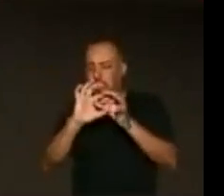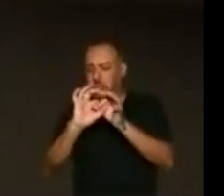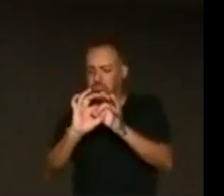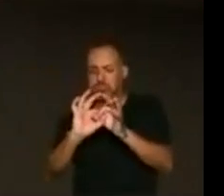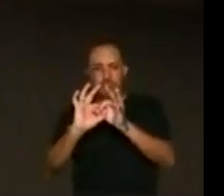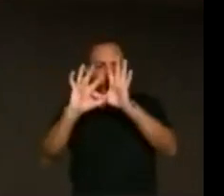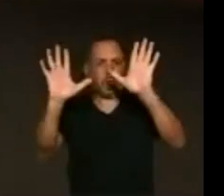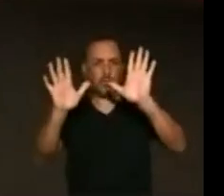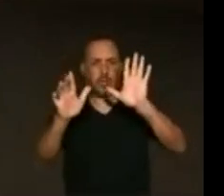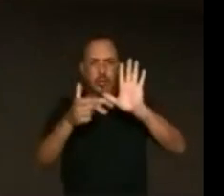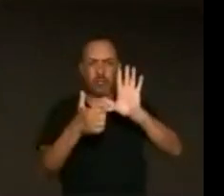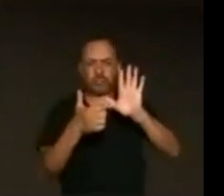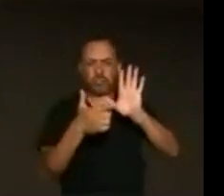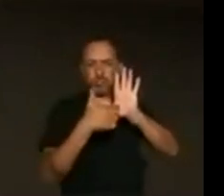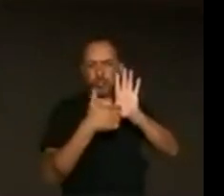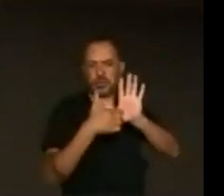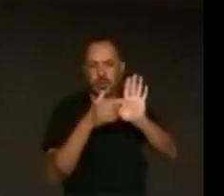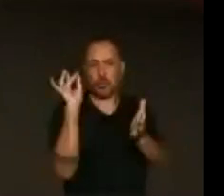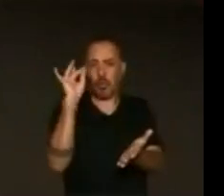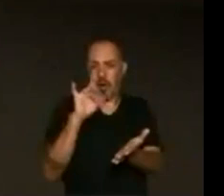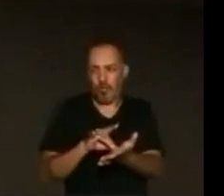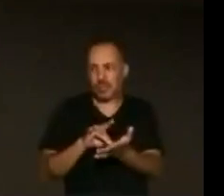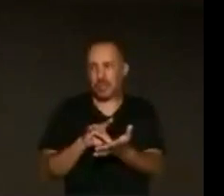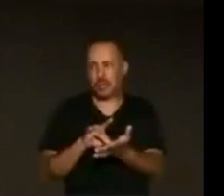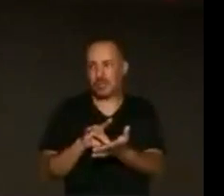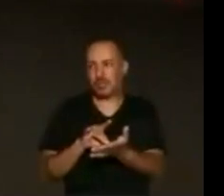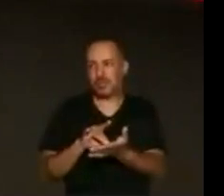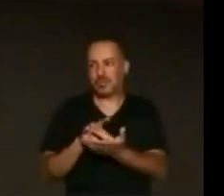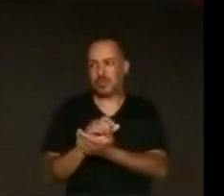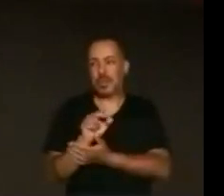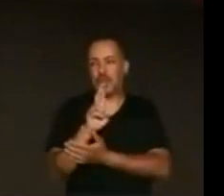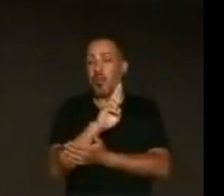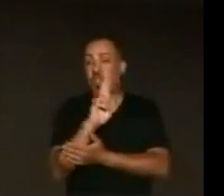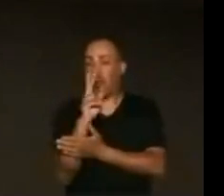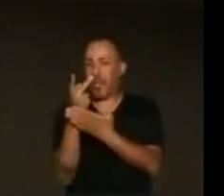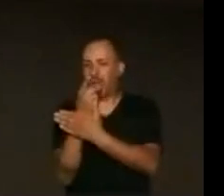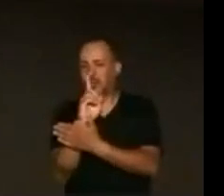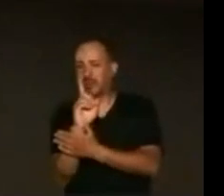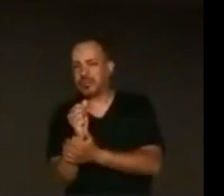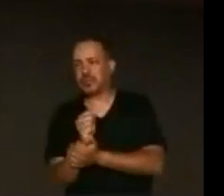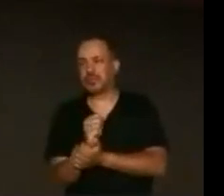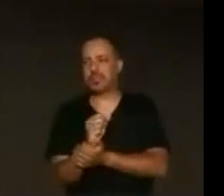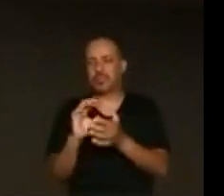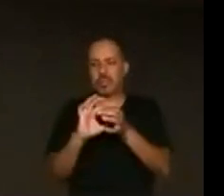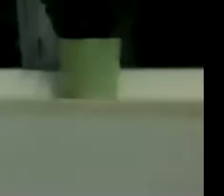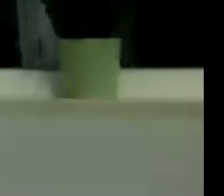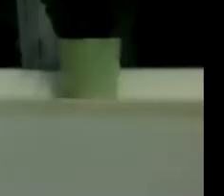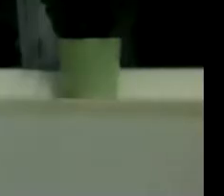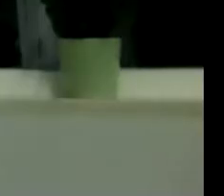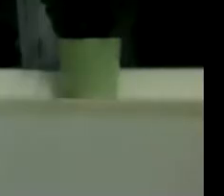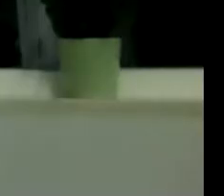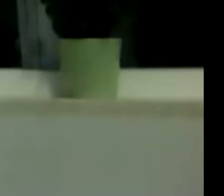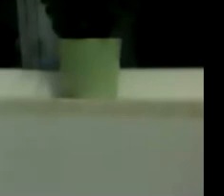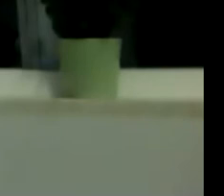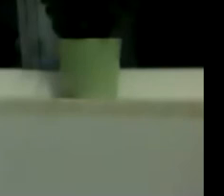a apresentação oficial aí do André. Espero que não tenha errado o sobrenome dele, mas não, quero deixar contigo a apresentação